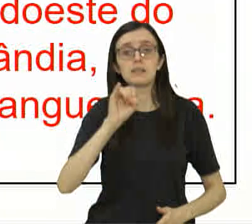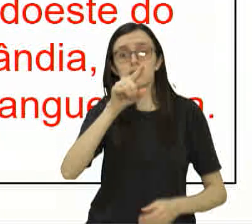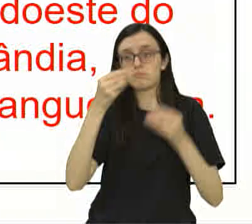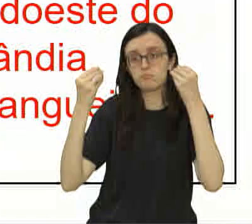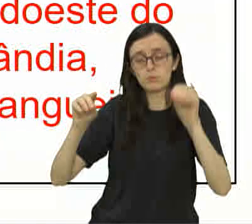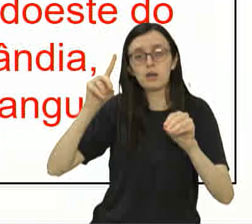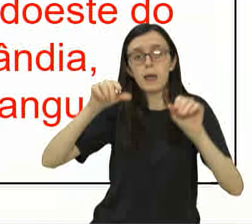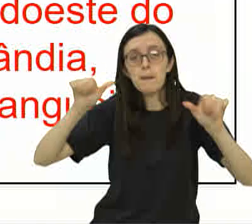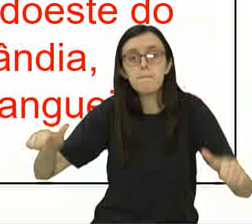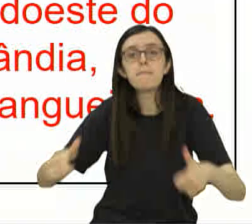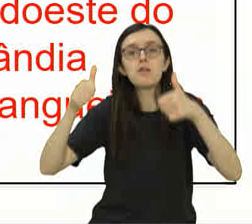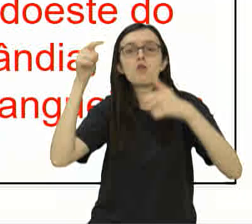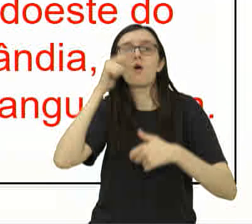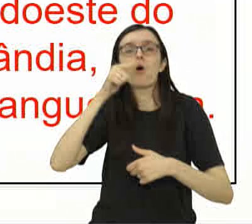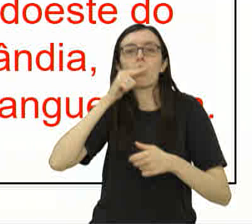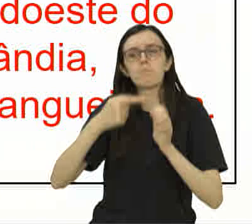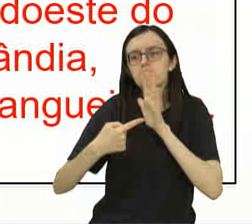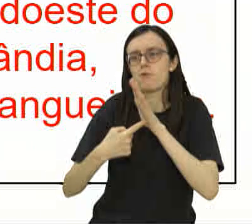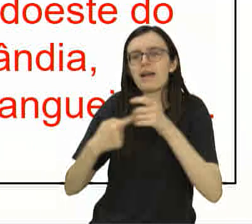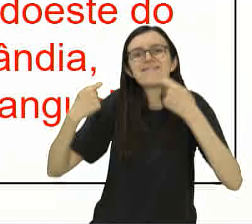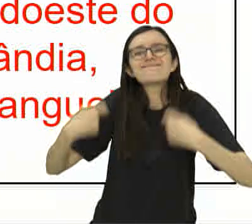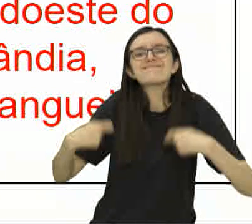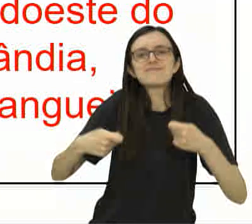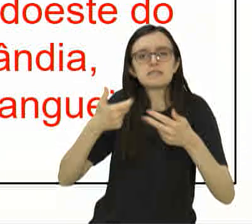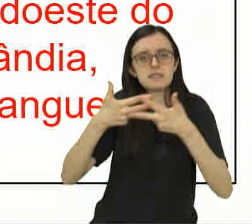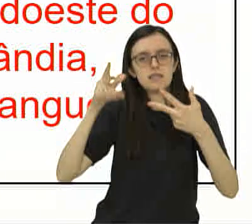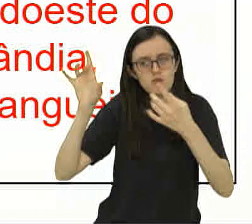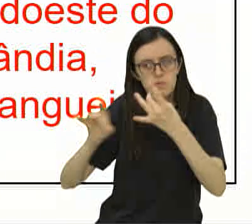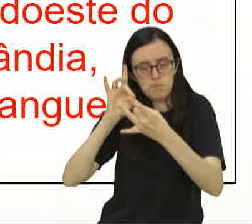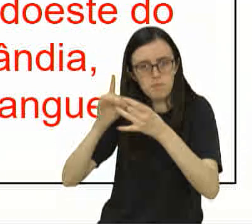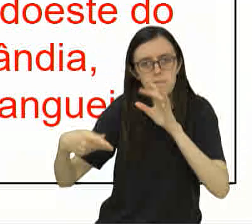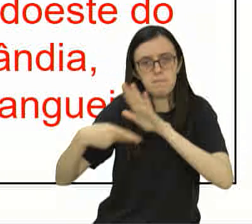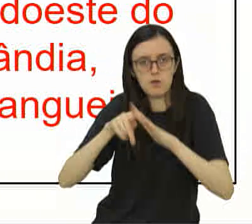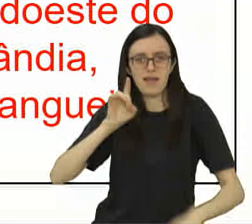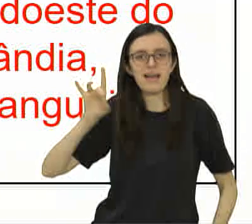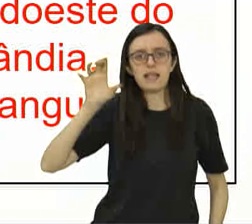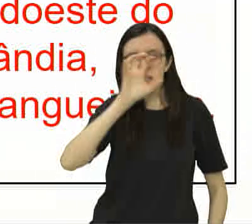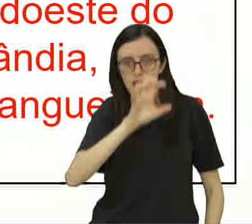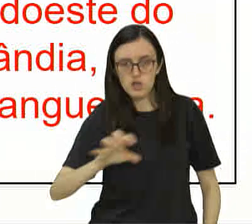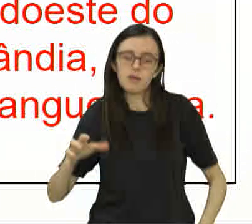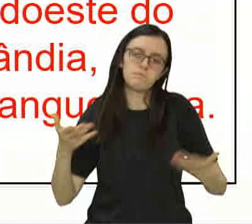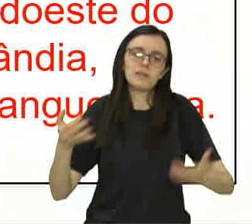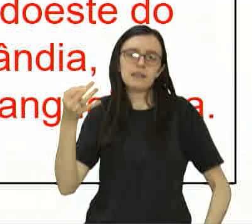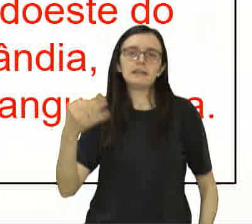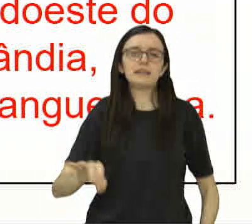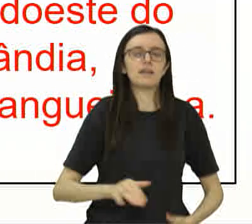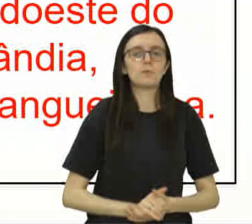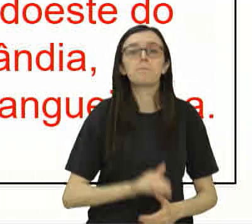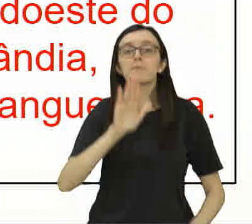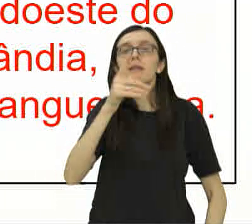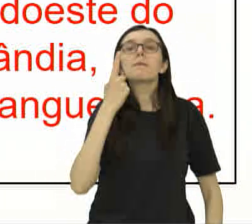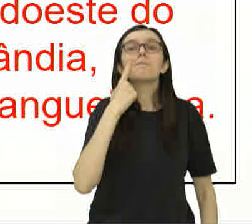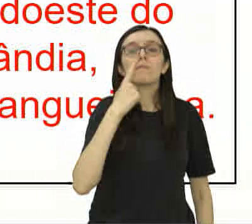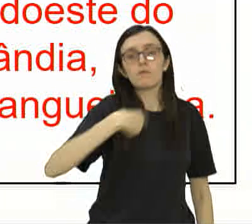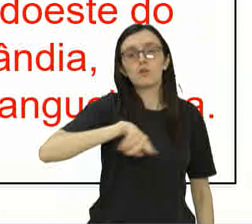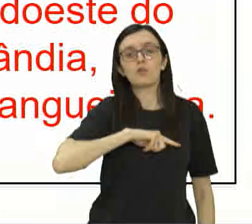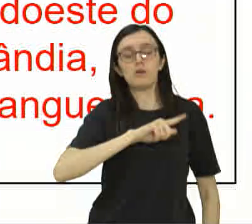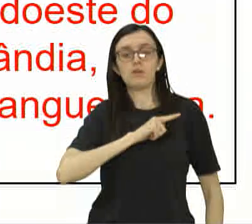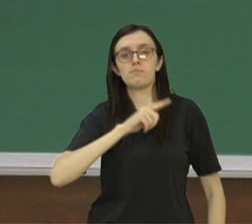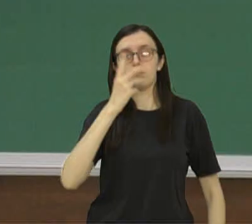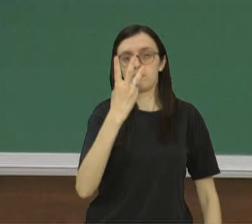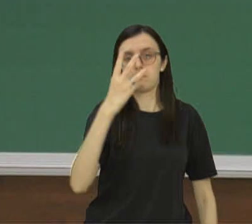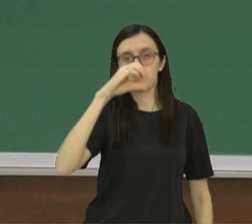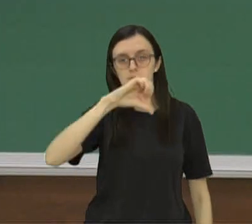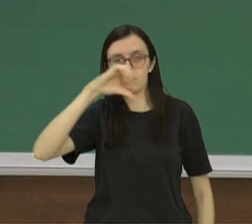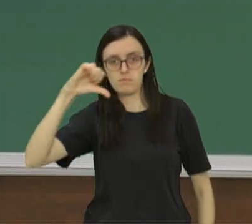que é para melhor atender às necessidades específicas de cada região, está certo. Veja, nós temos